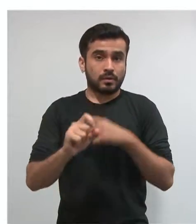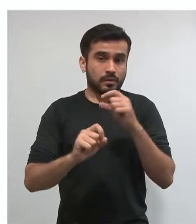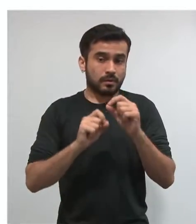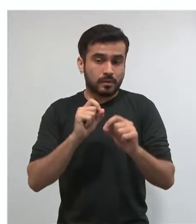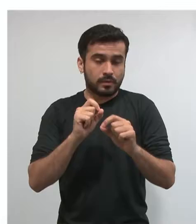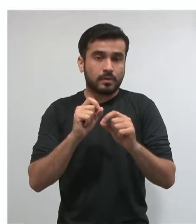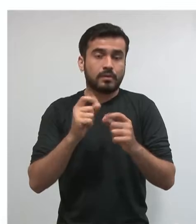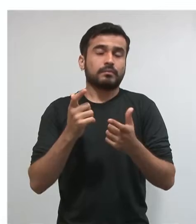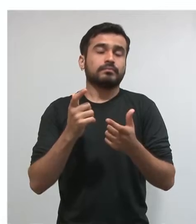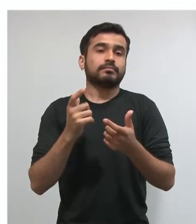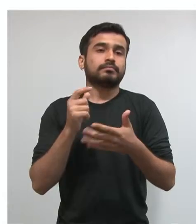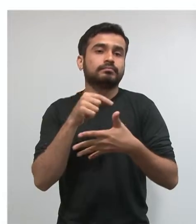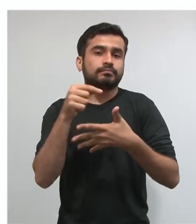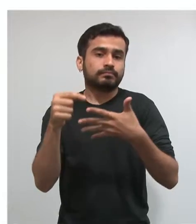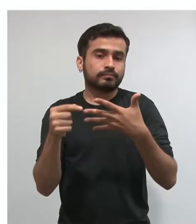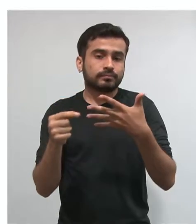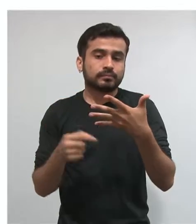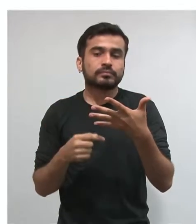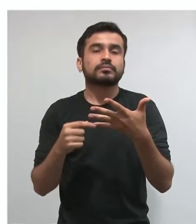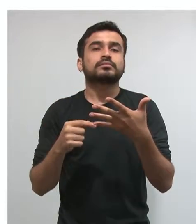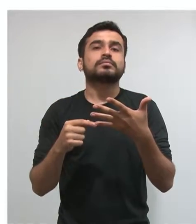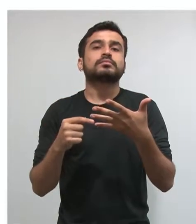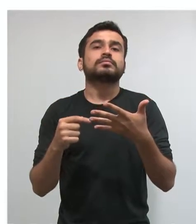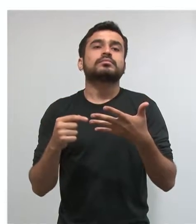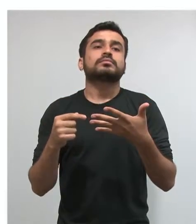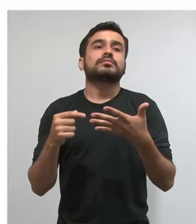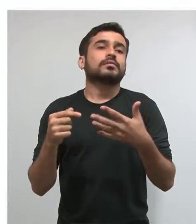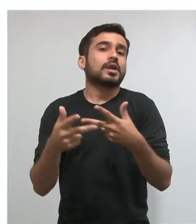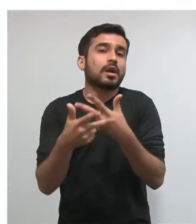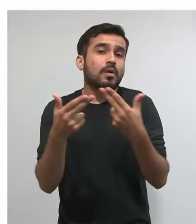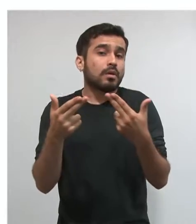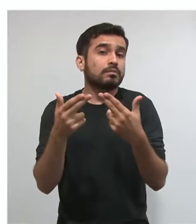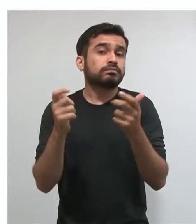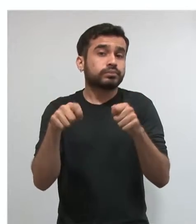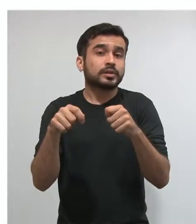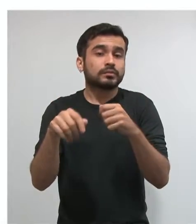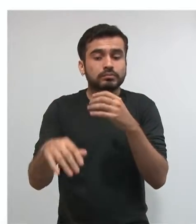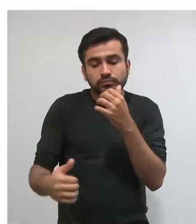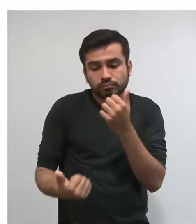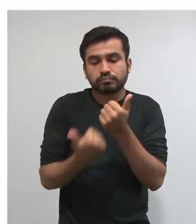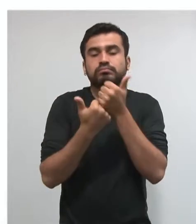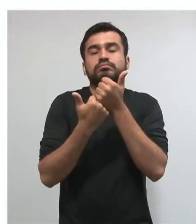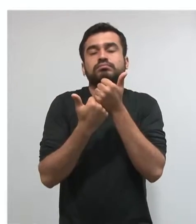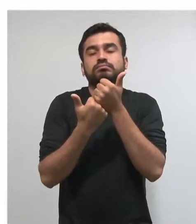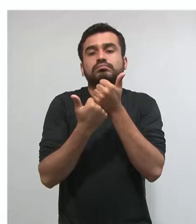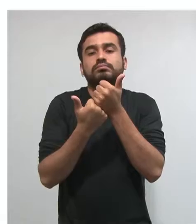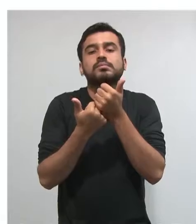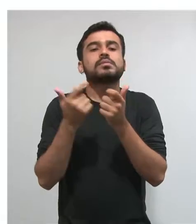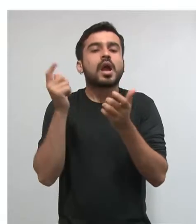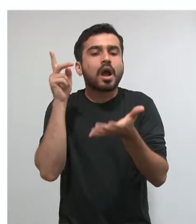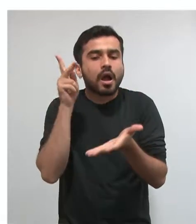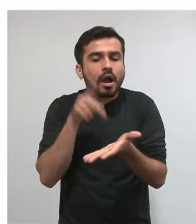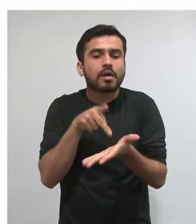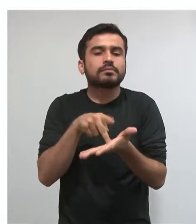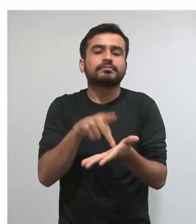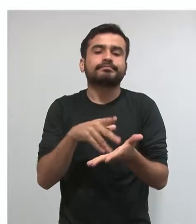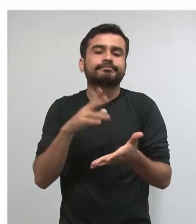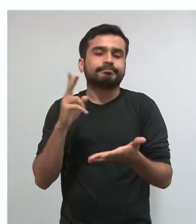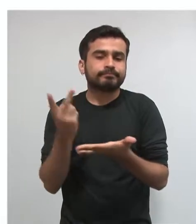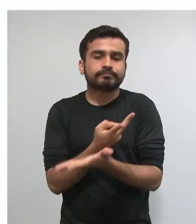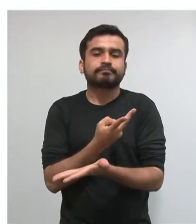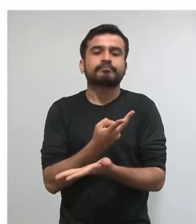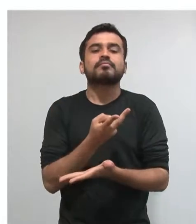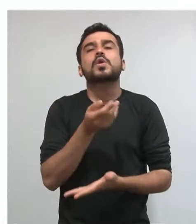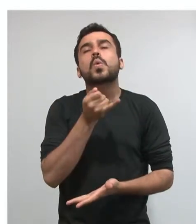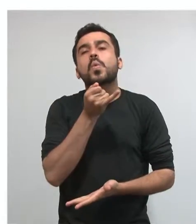circulando, todos esses requisitos, a parte que dá suporte para que isso aconteça de forma tranquila,